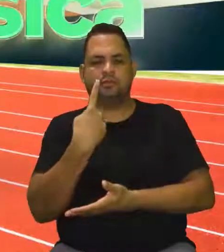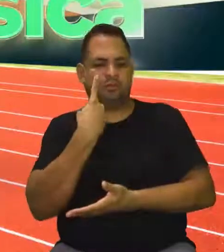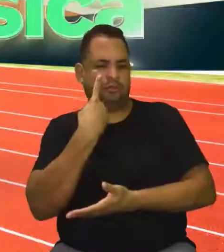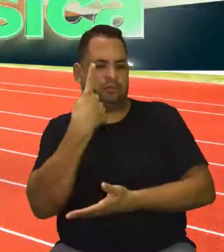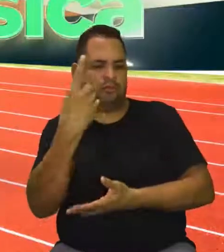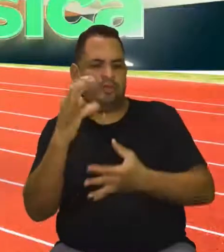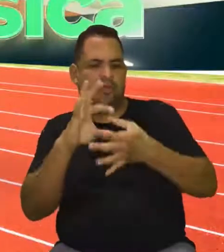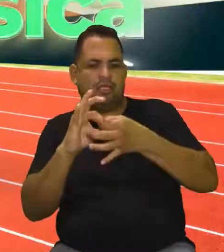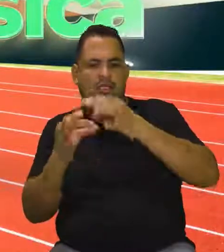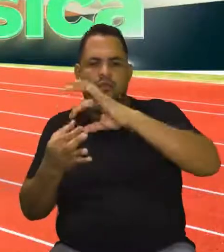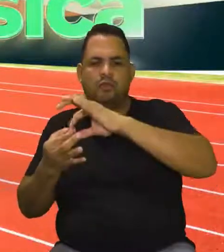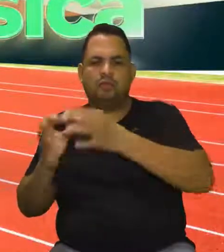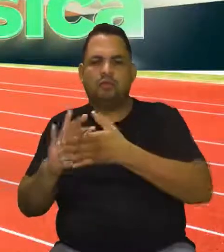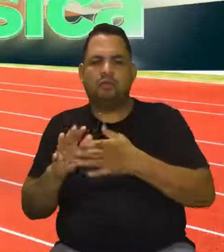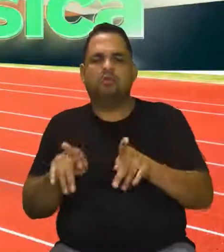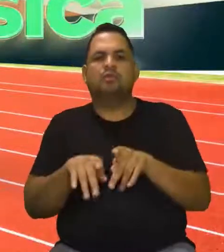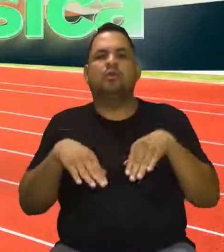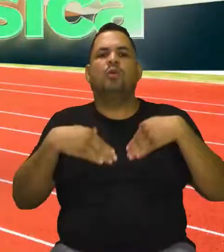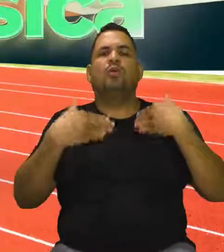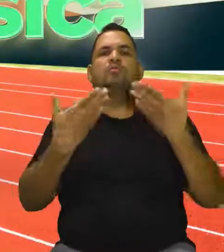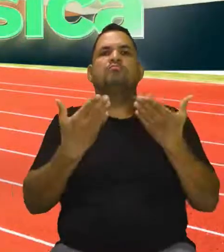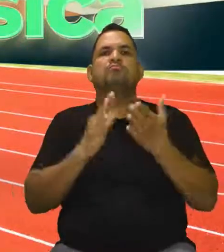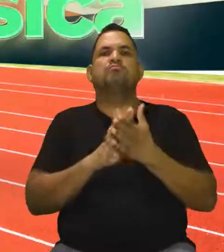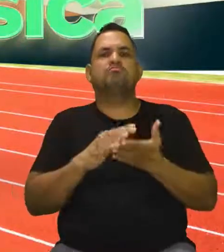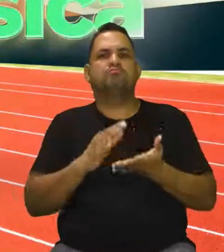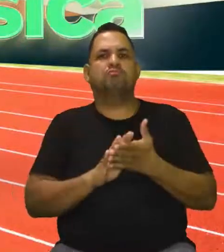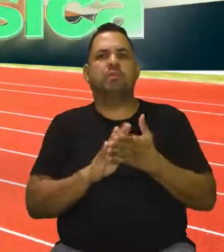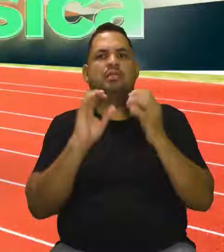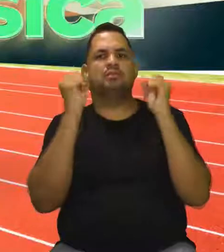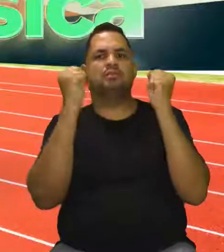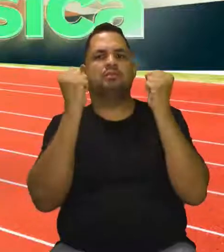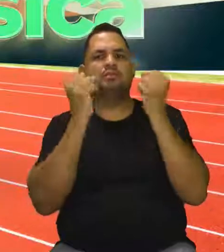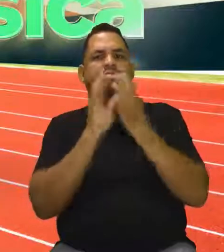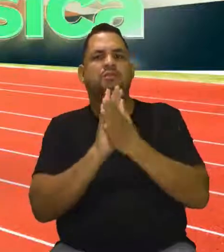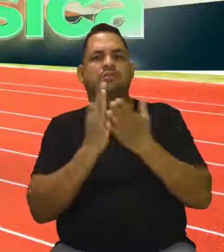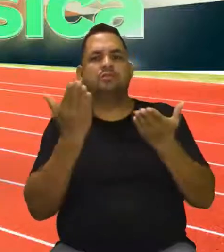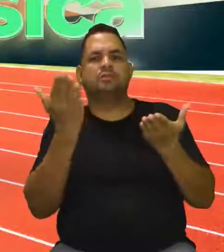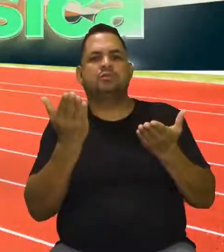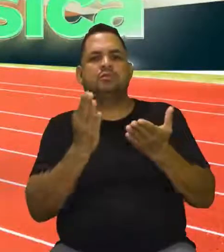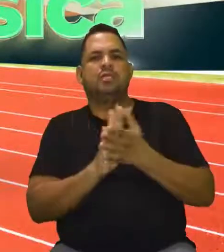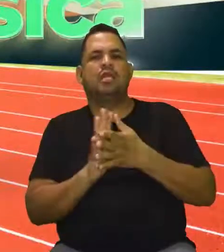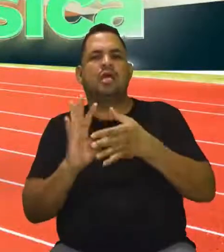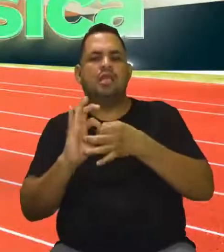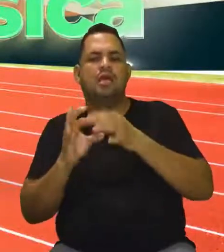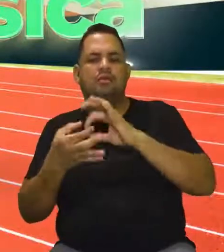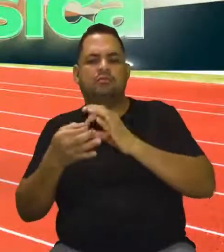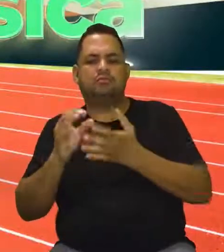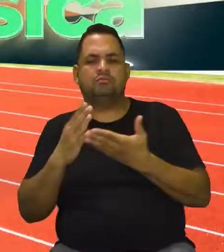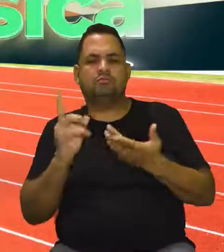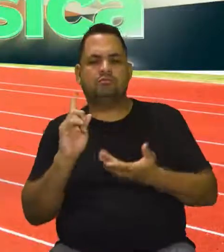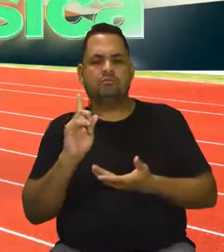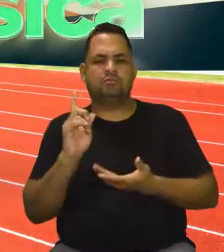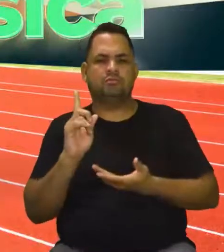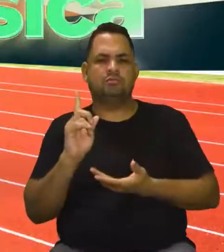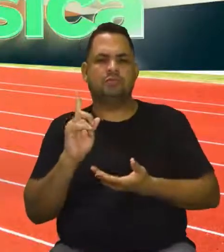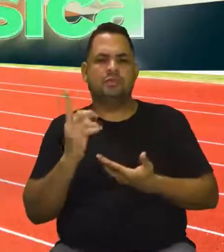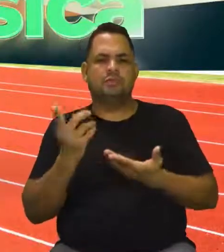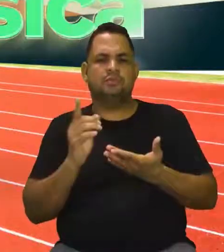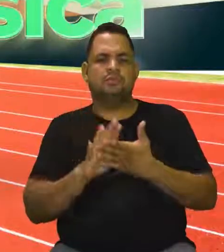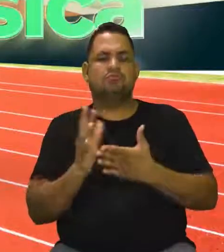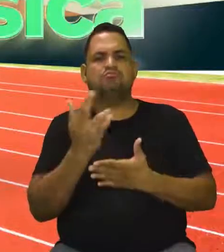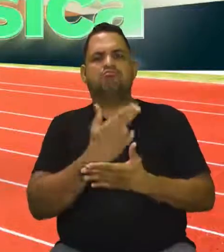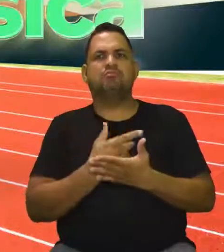nas Olimpíadas. Então, quando fala de ginástica, você lembra da ginástica das Olimpíadas, professora? Não, eu também estou